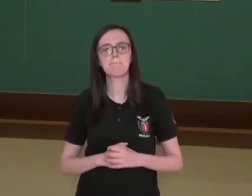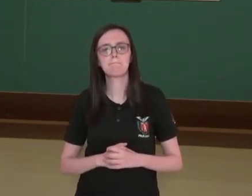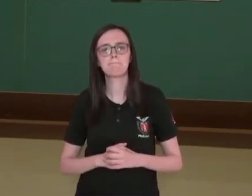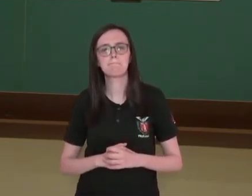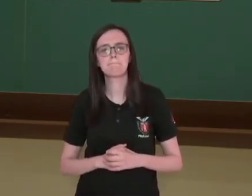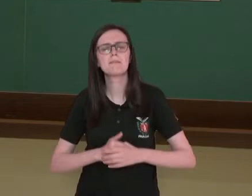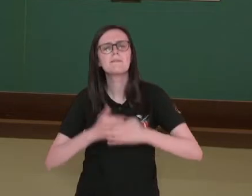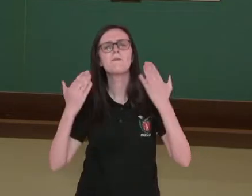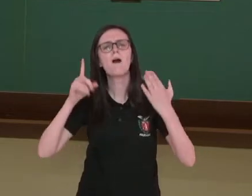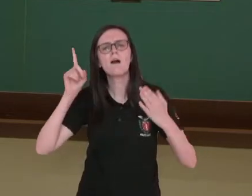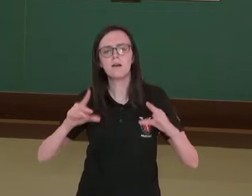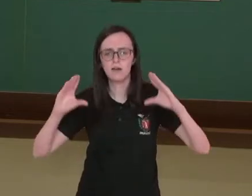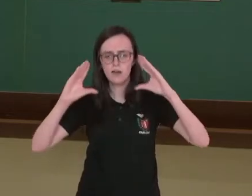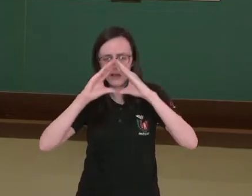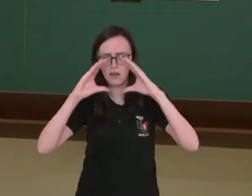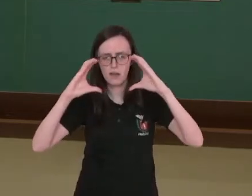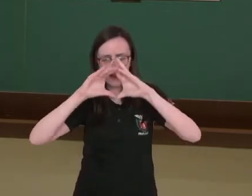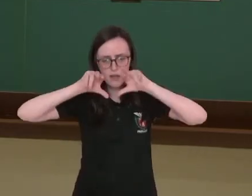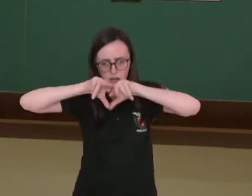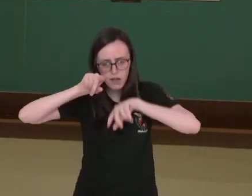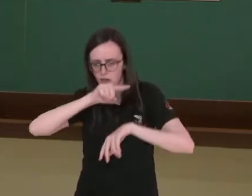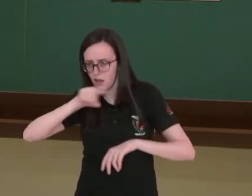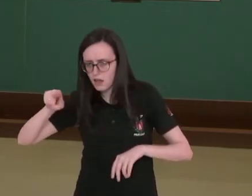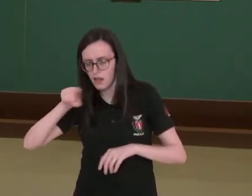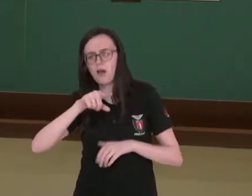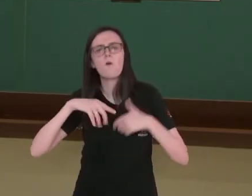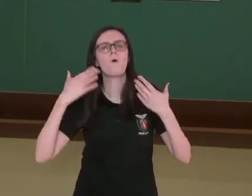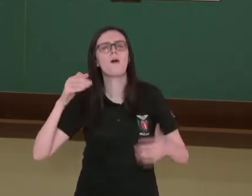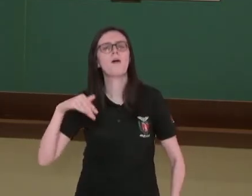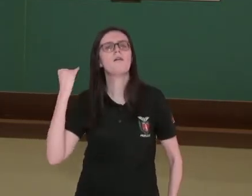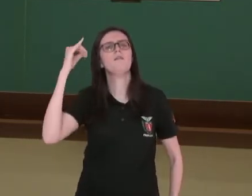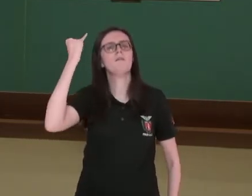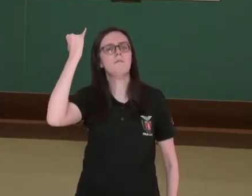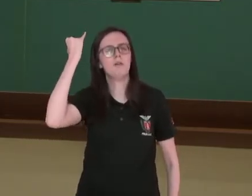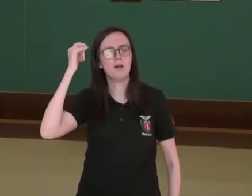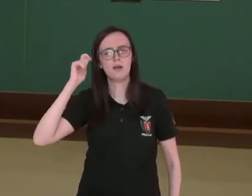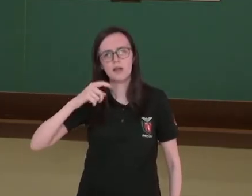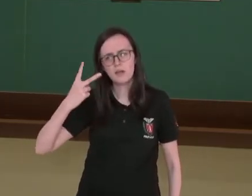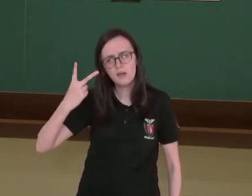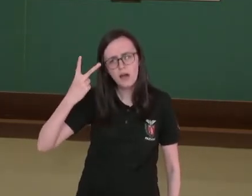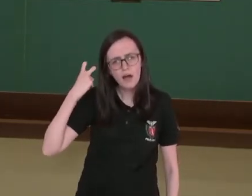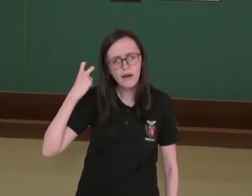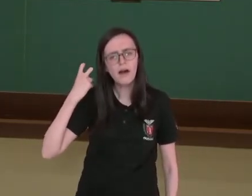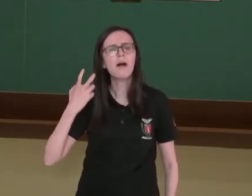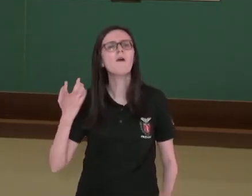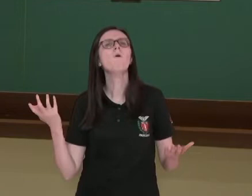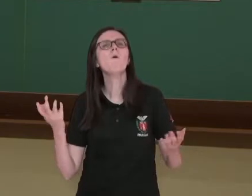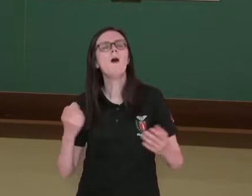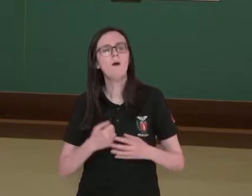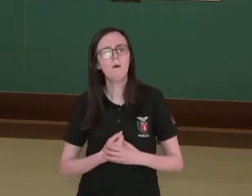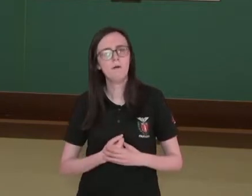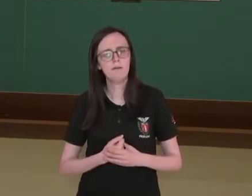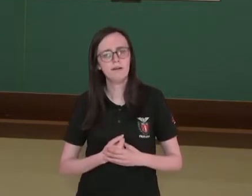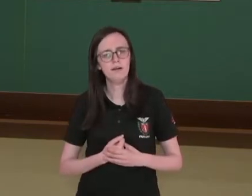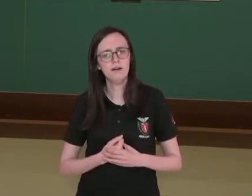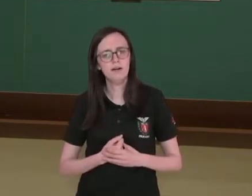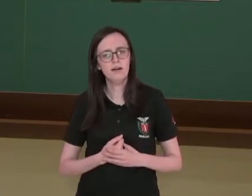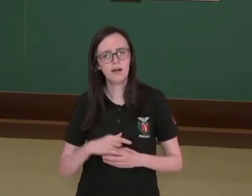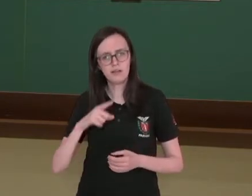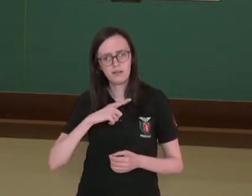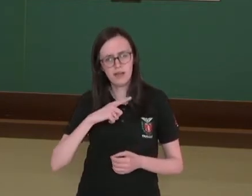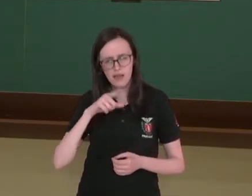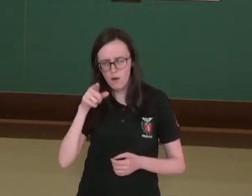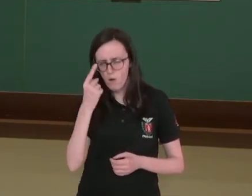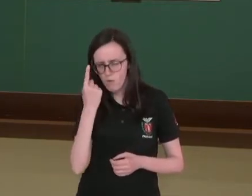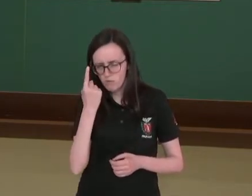é a forma geométrica que mais se destaca nela? Será que a gente consegue observar uma forma geométrica que está mais se destacando? Tem mais que